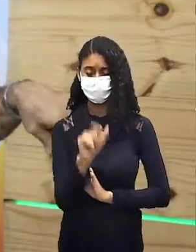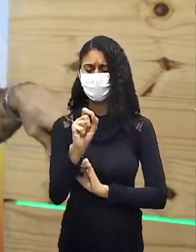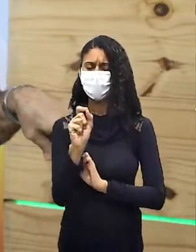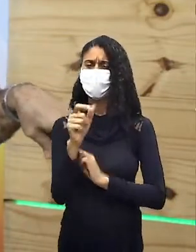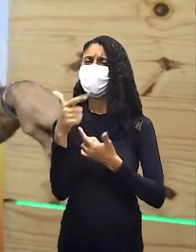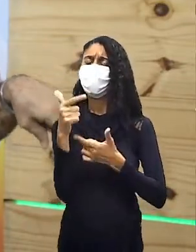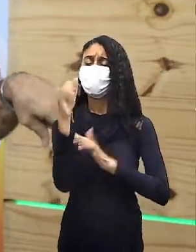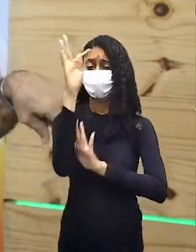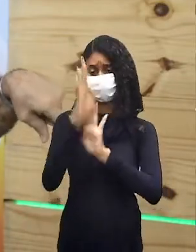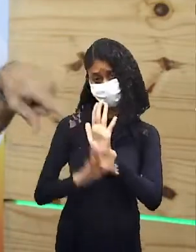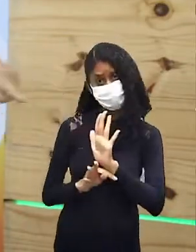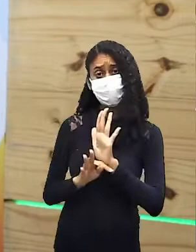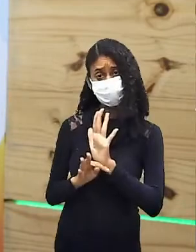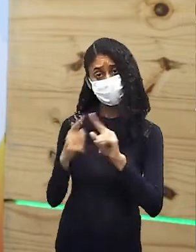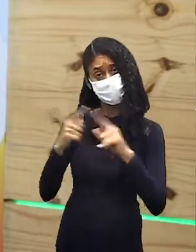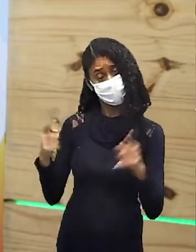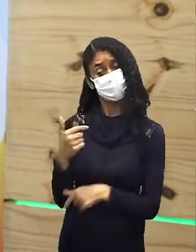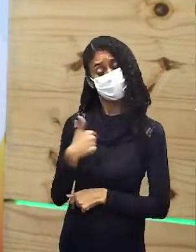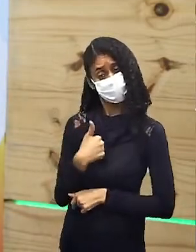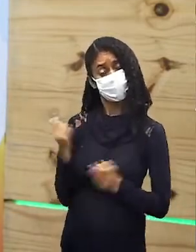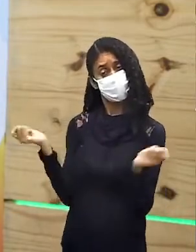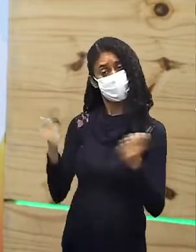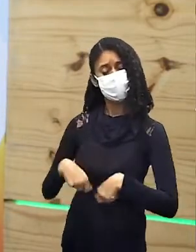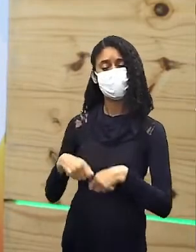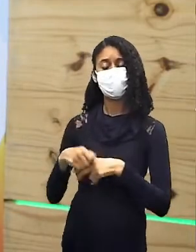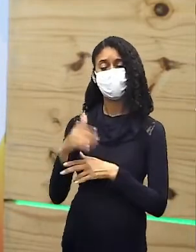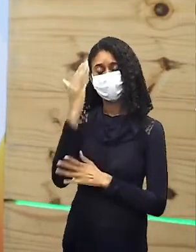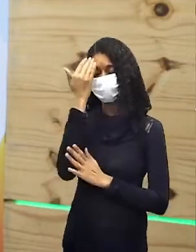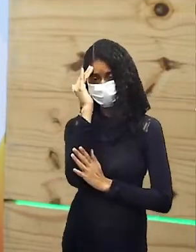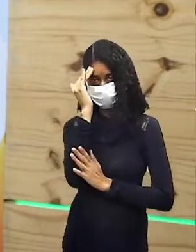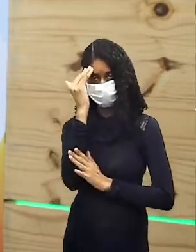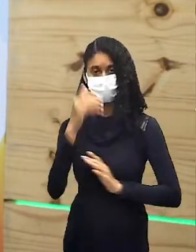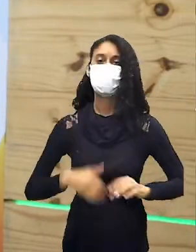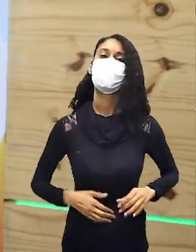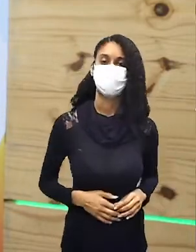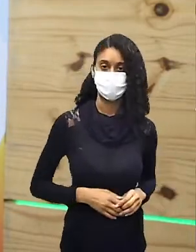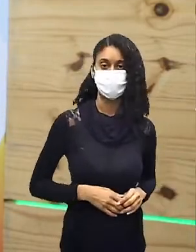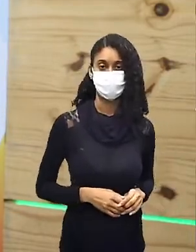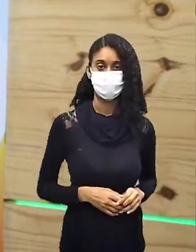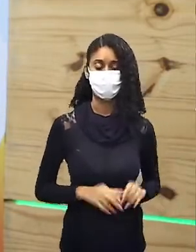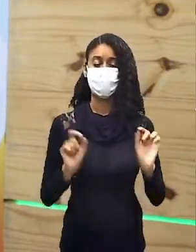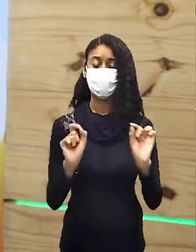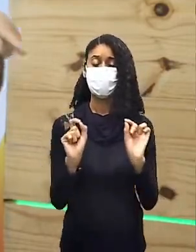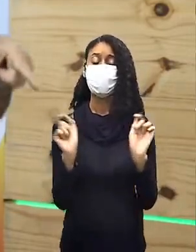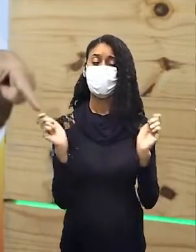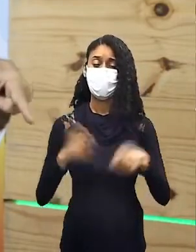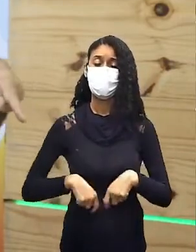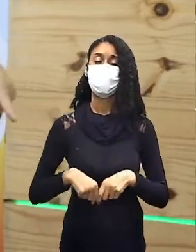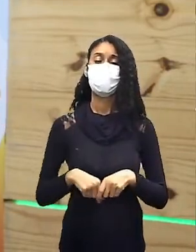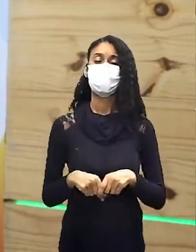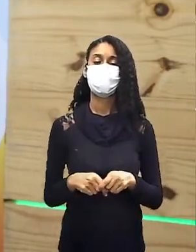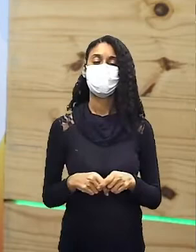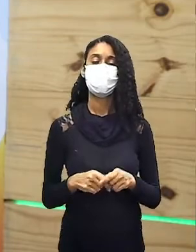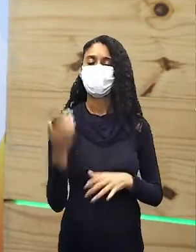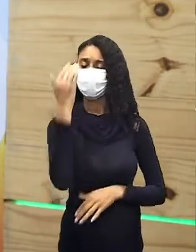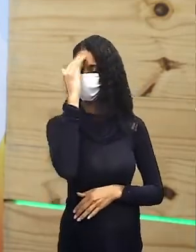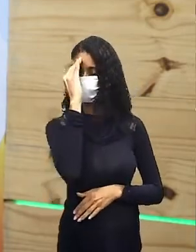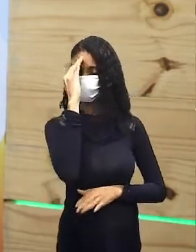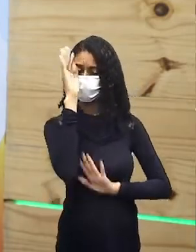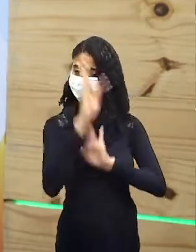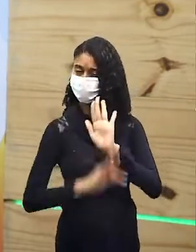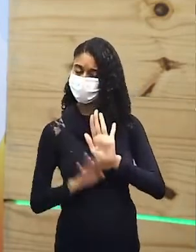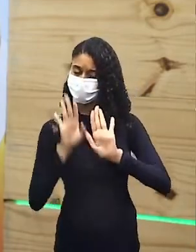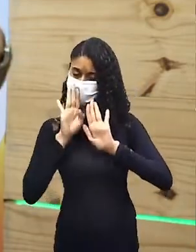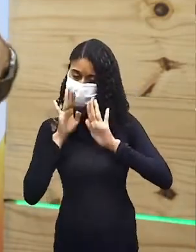está dizendo, mas que eu pude concluir. Tá bom? O que é que eu pude tirar desse texto a partir